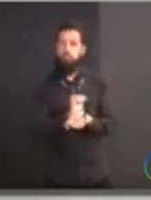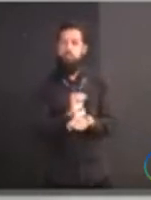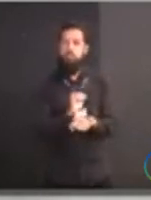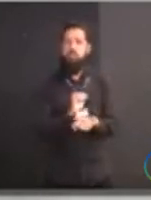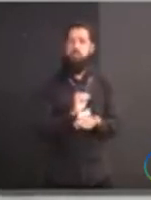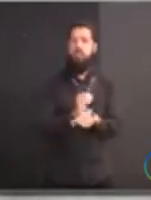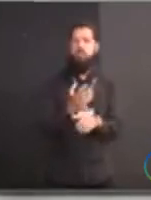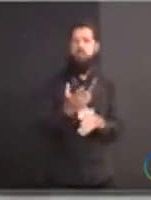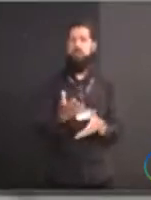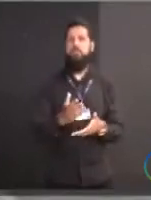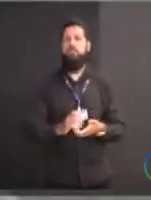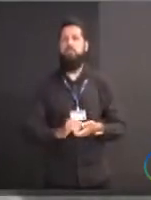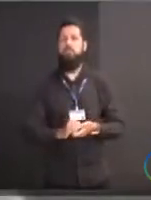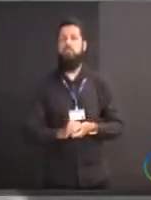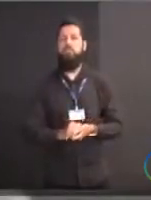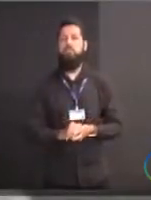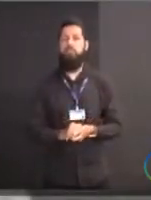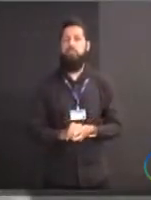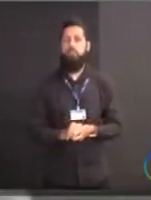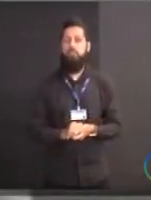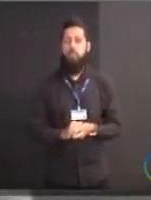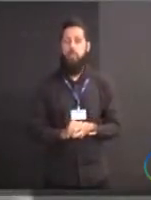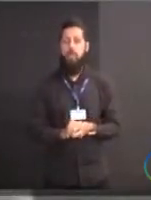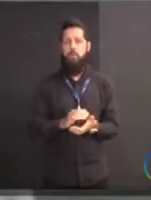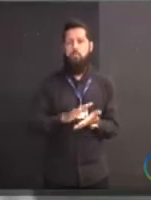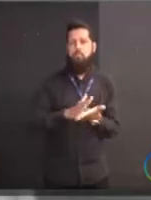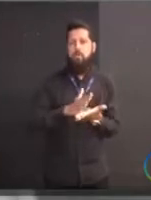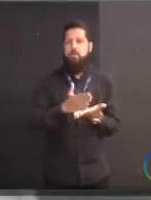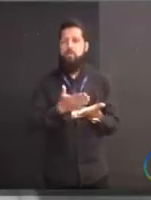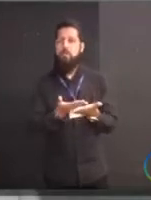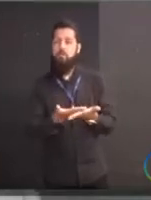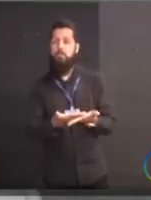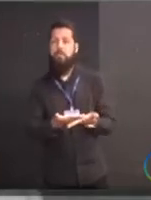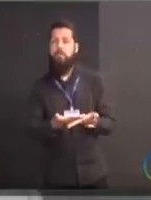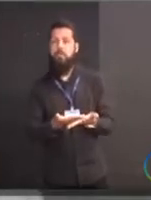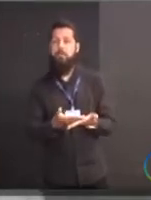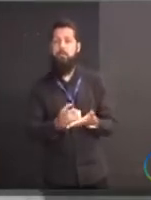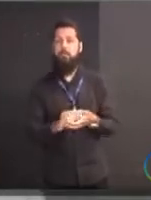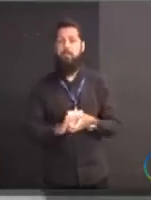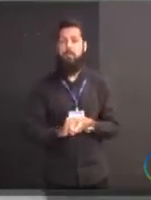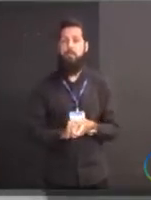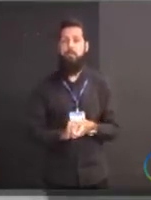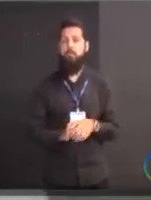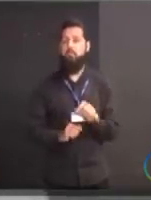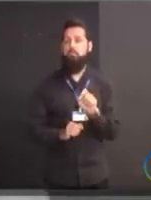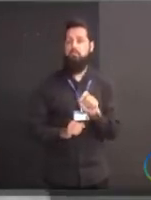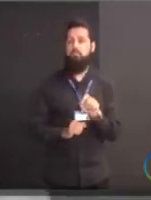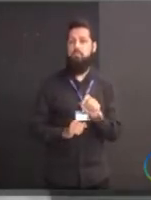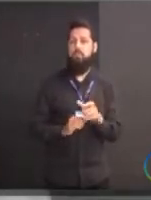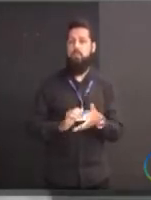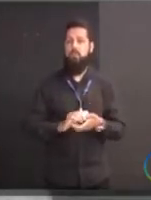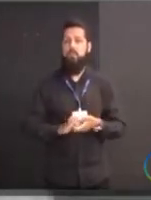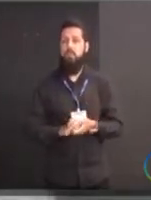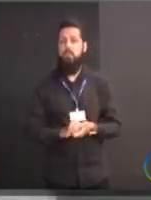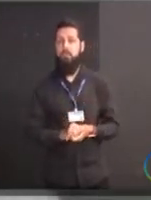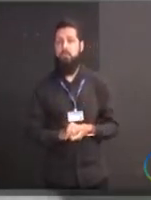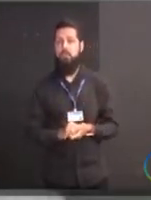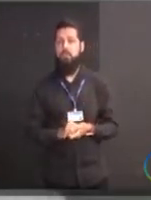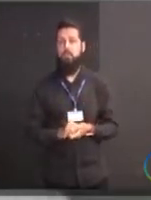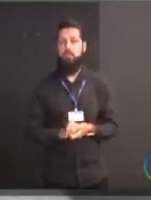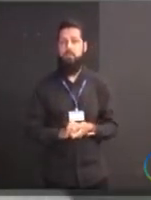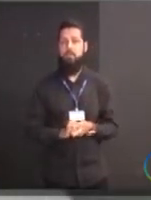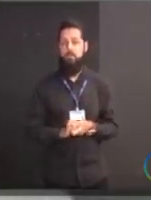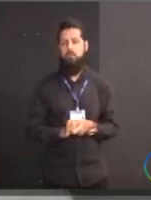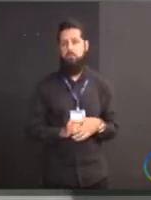numa interpretação, vamos dizer, leiga do assunto. E um tanto audaciosa. E um tanto audaciosa. Mas é uma teoria que